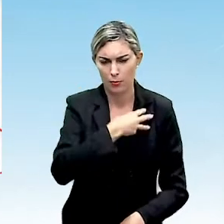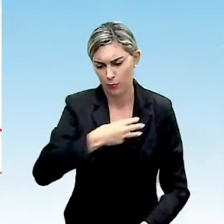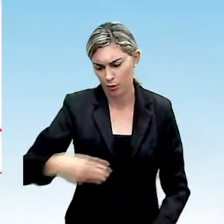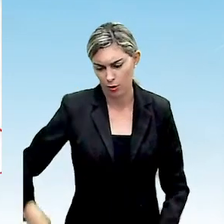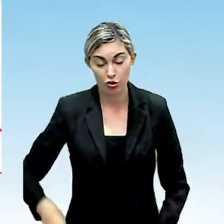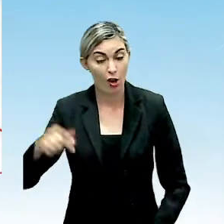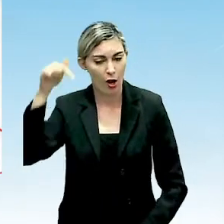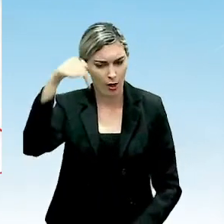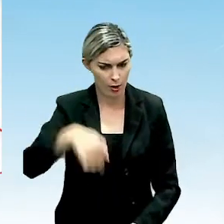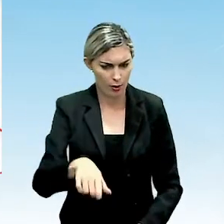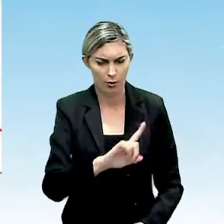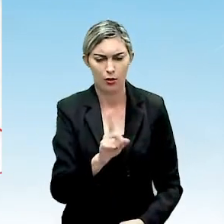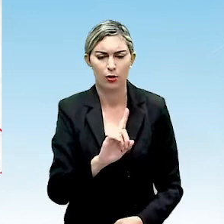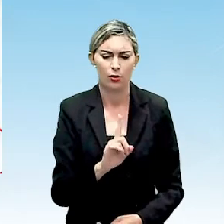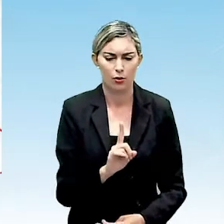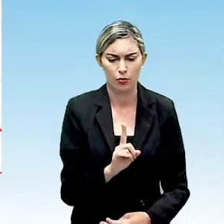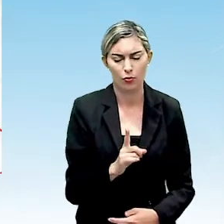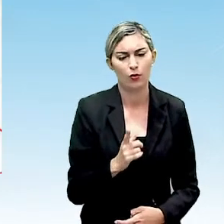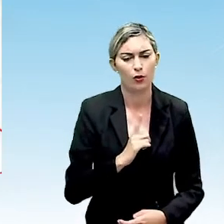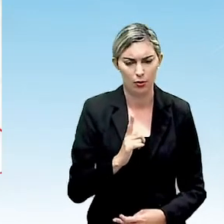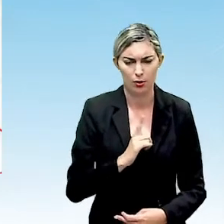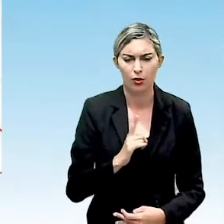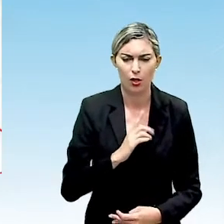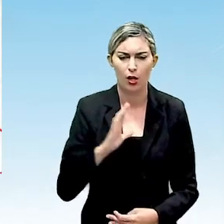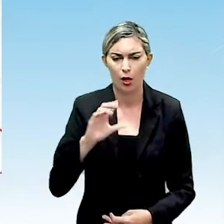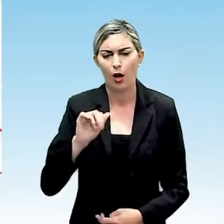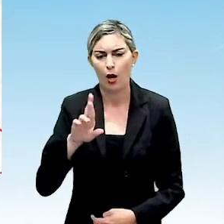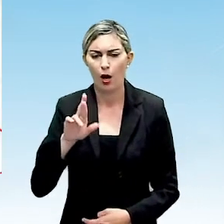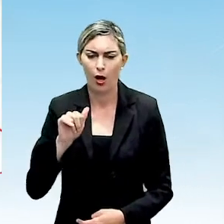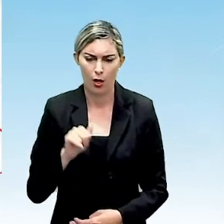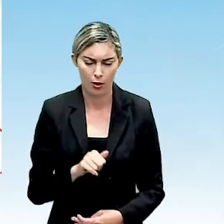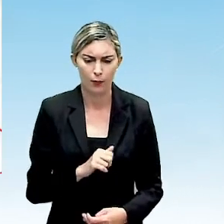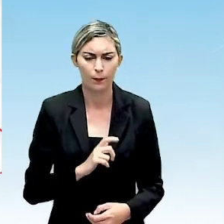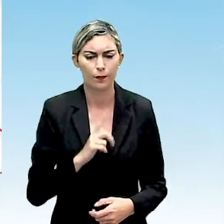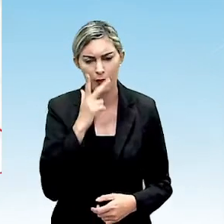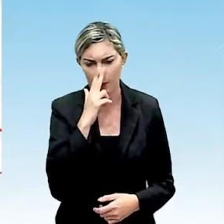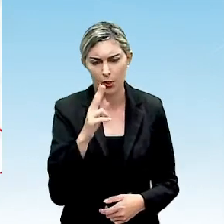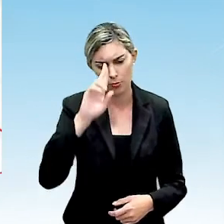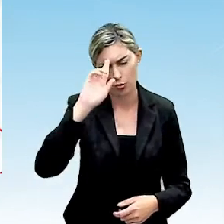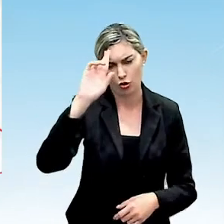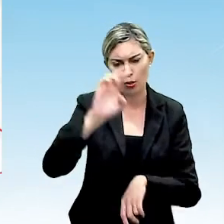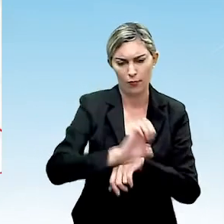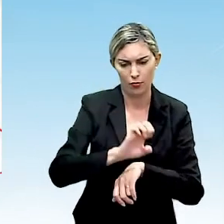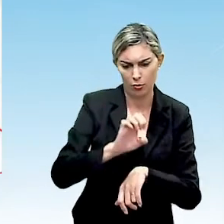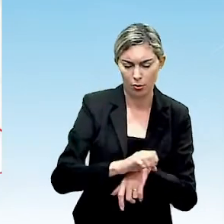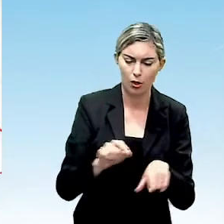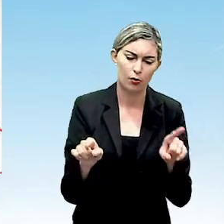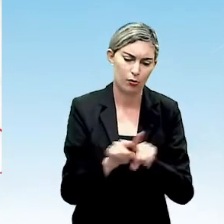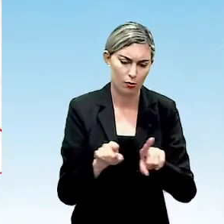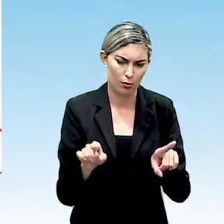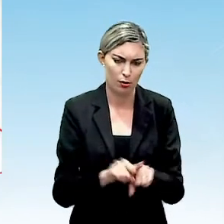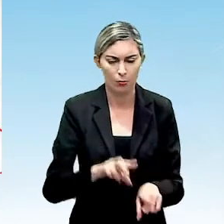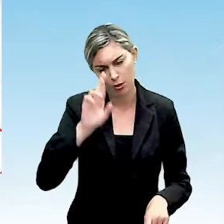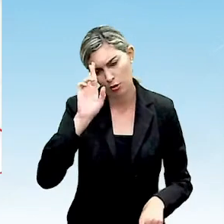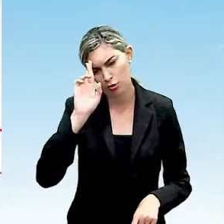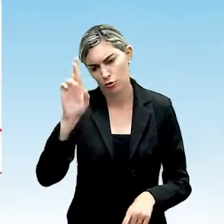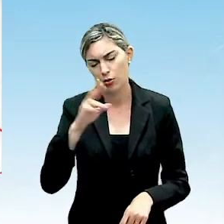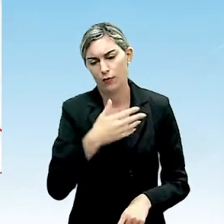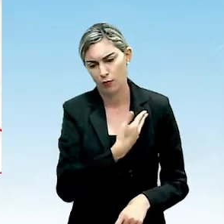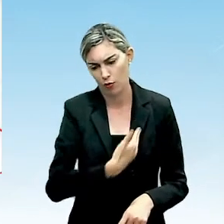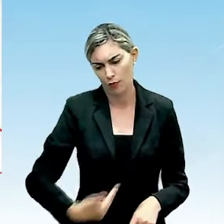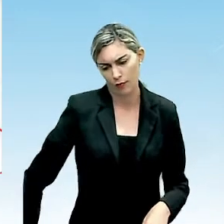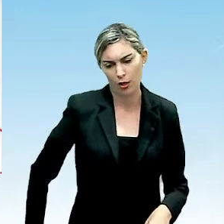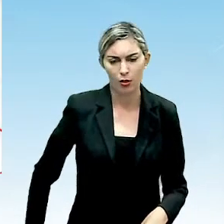não, aqui acumula-se esse cargo. Então, ele é ao mesmo tempo chefe de Estado e ele é também chefe de